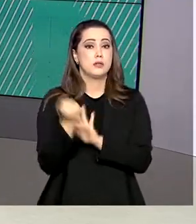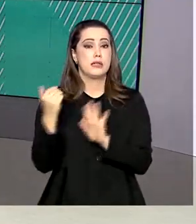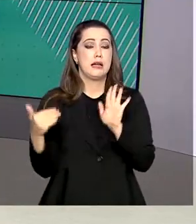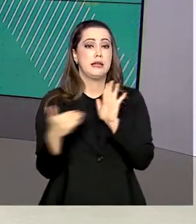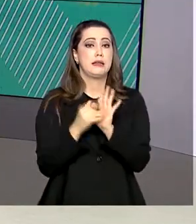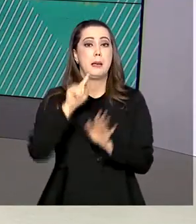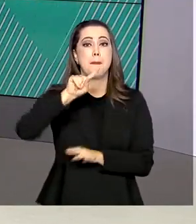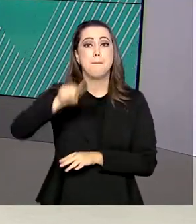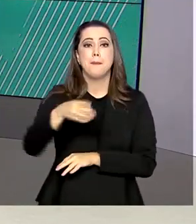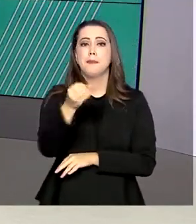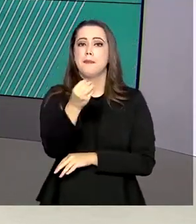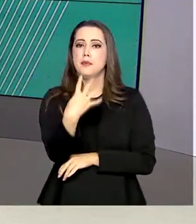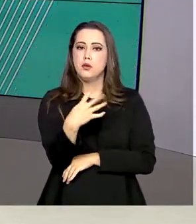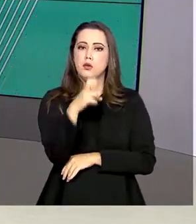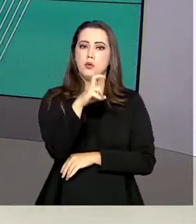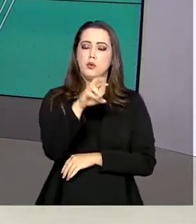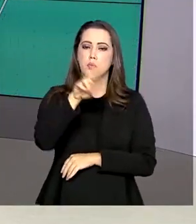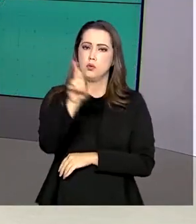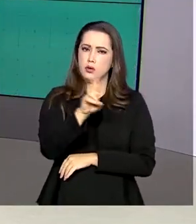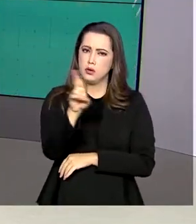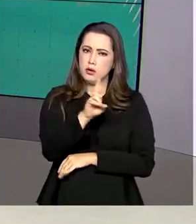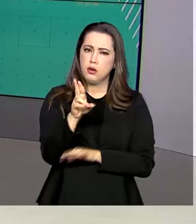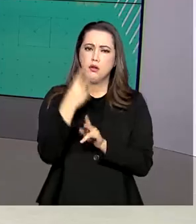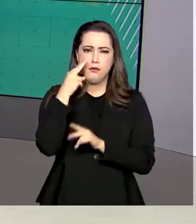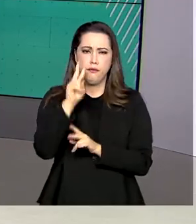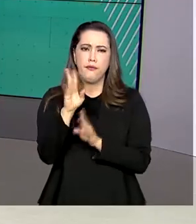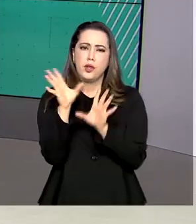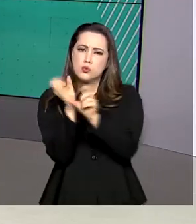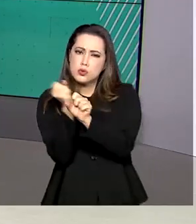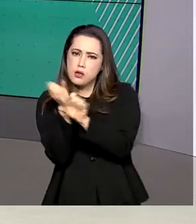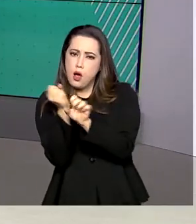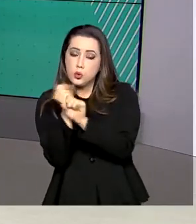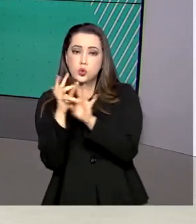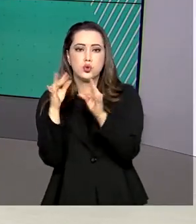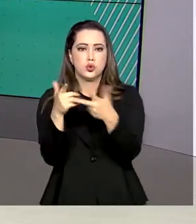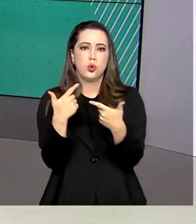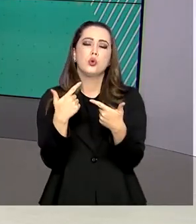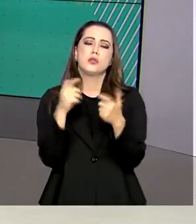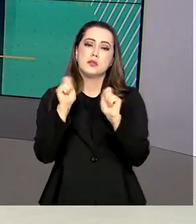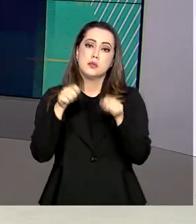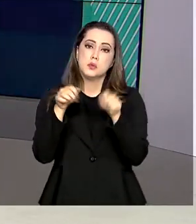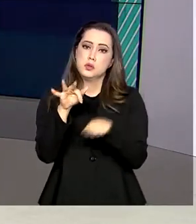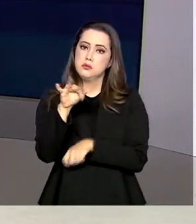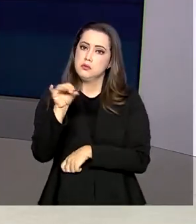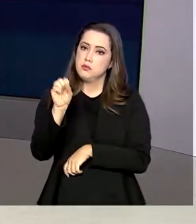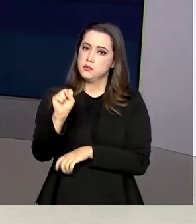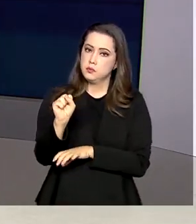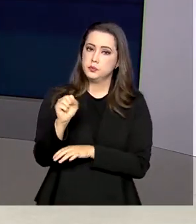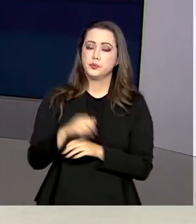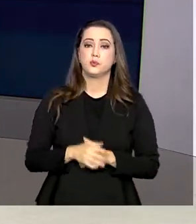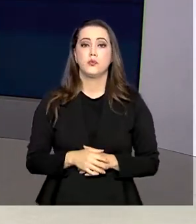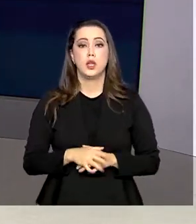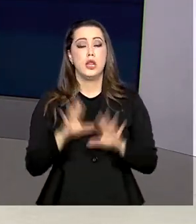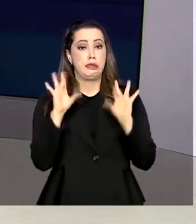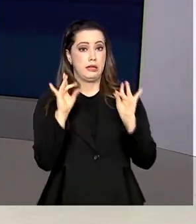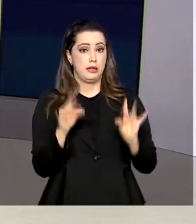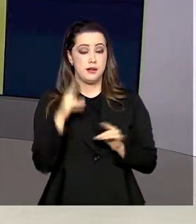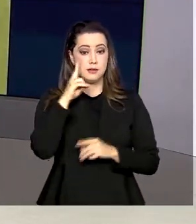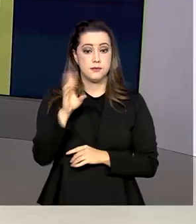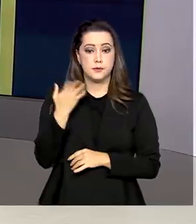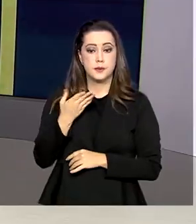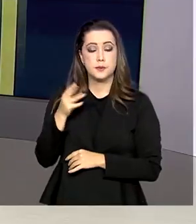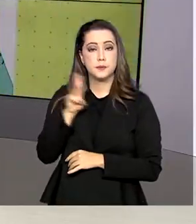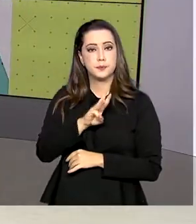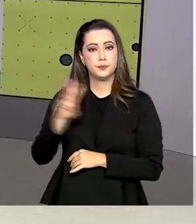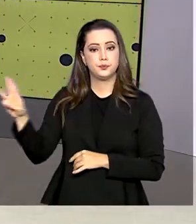até 1.045 reais, considerando o saldo de todas as contas ativas e inativas do FGTS. Todos os detalhes estão em